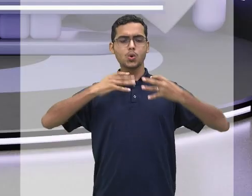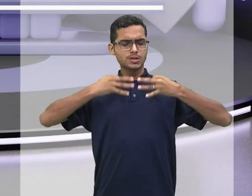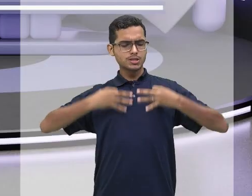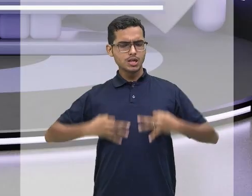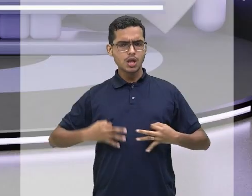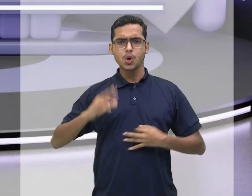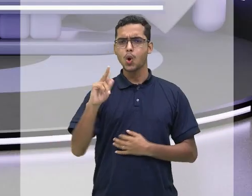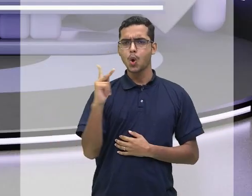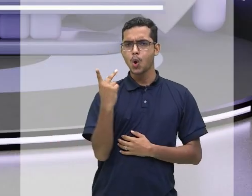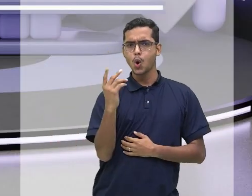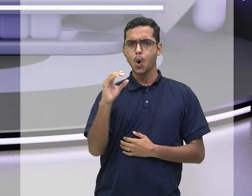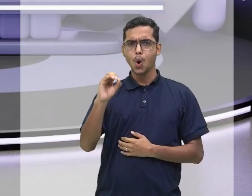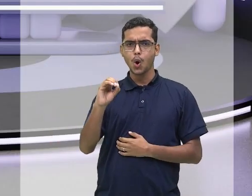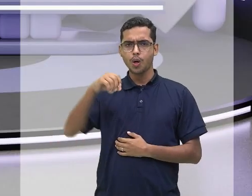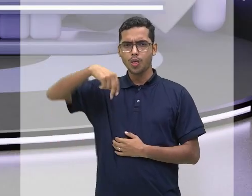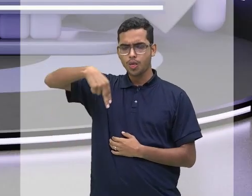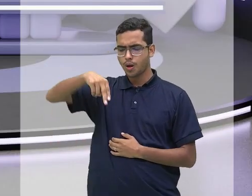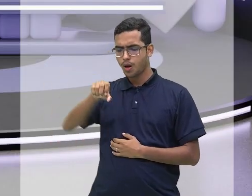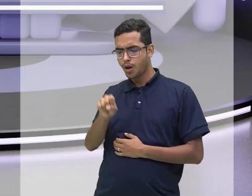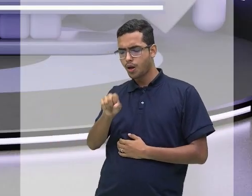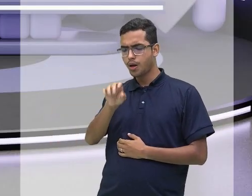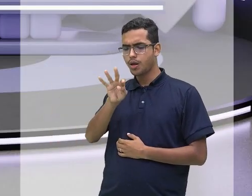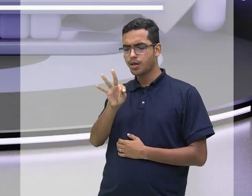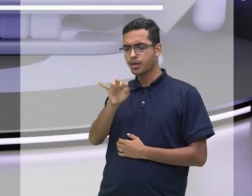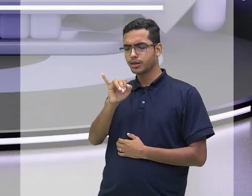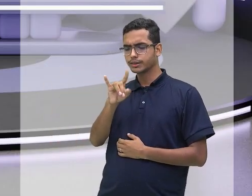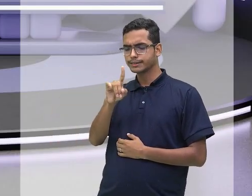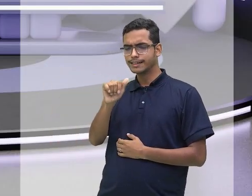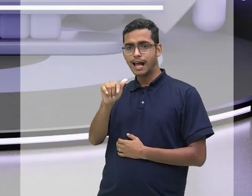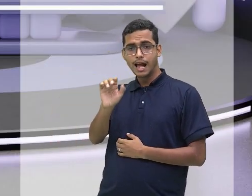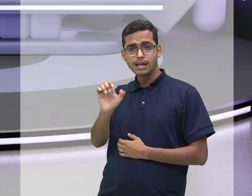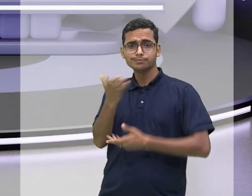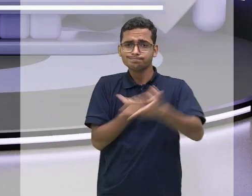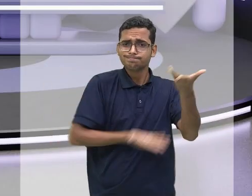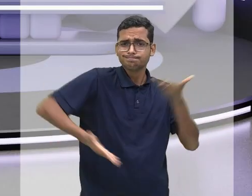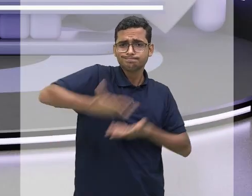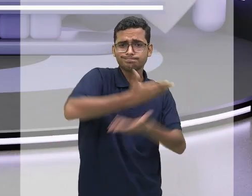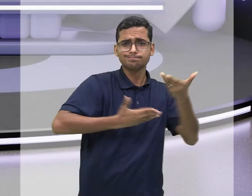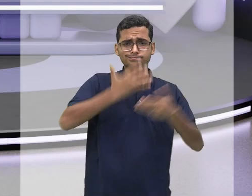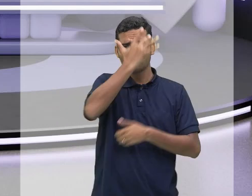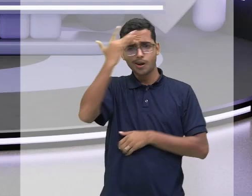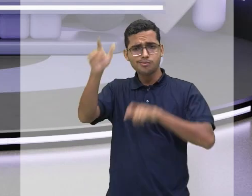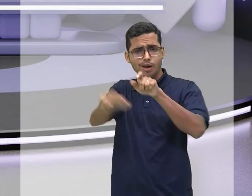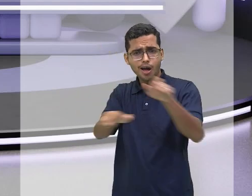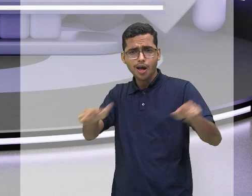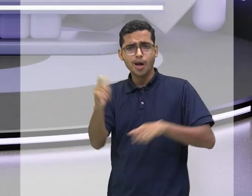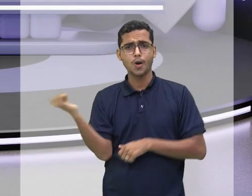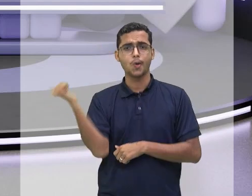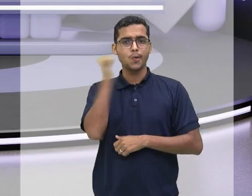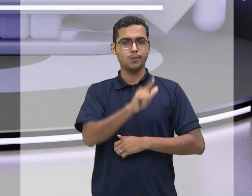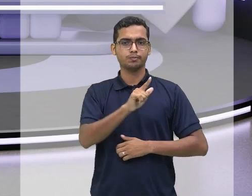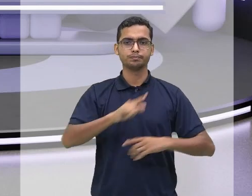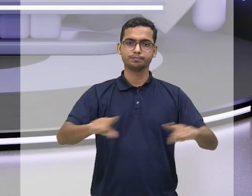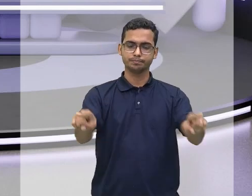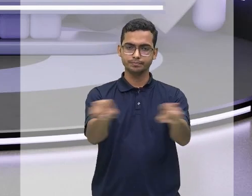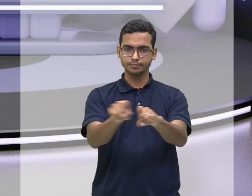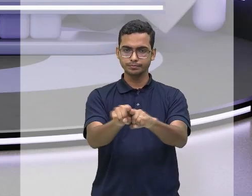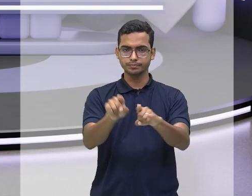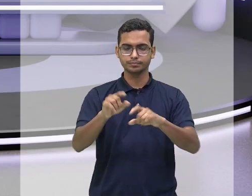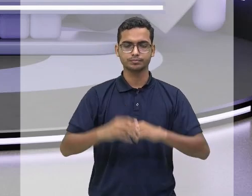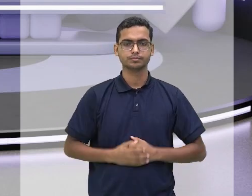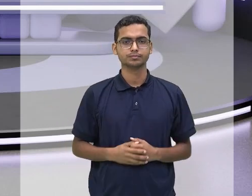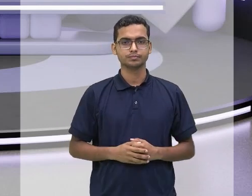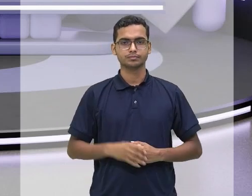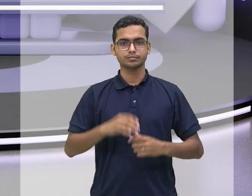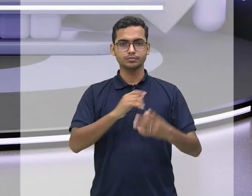nossas relações deveriam ser relações cada vez mais próximas e que prezam pela honestidade. Também